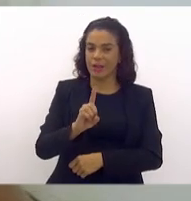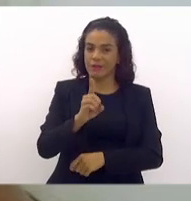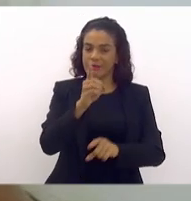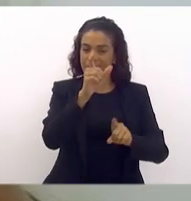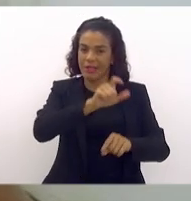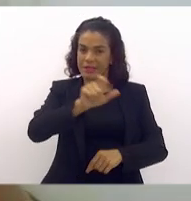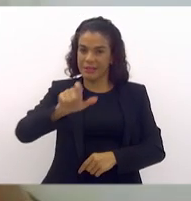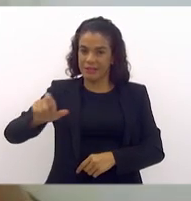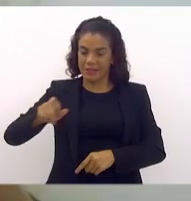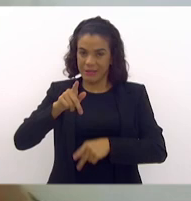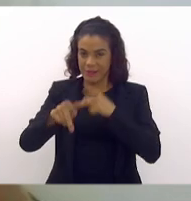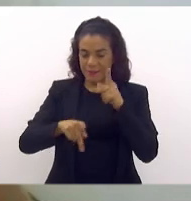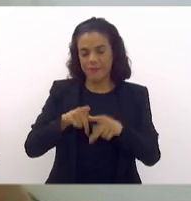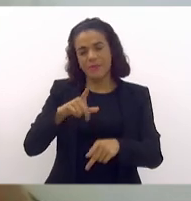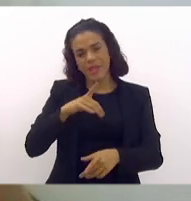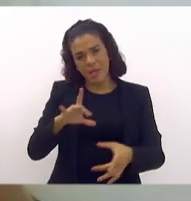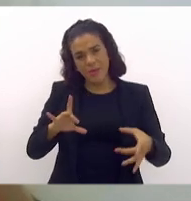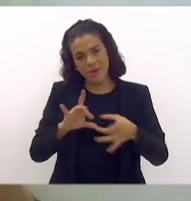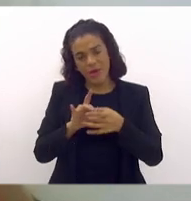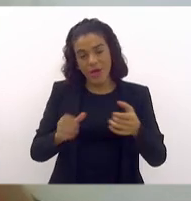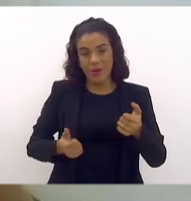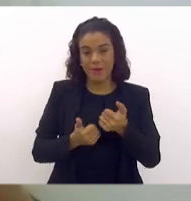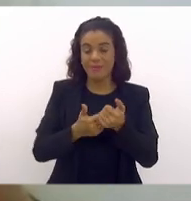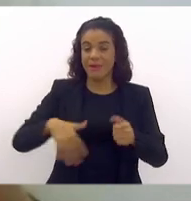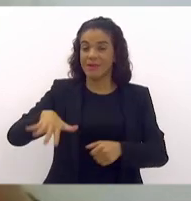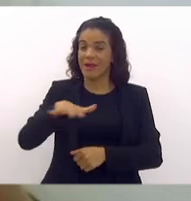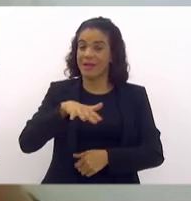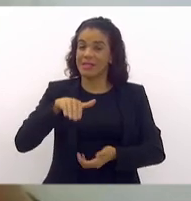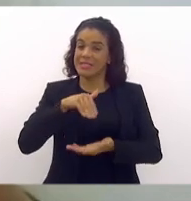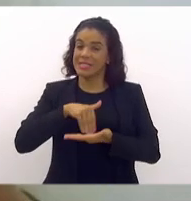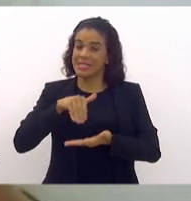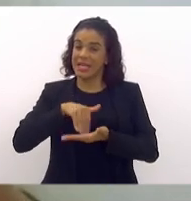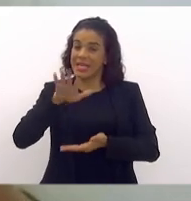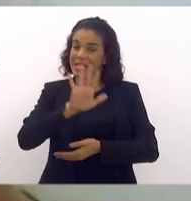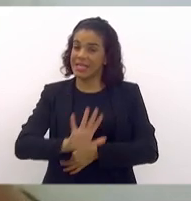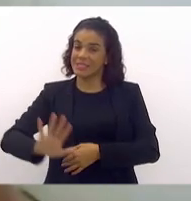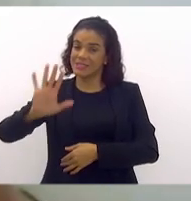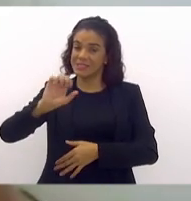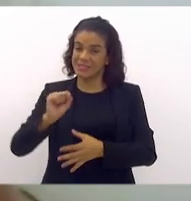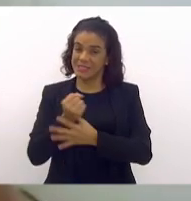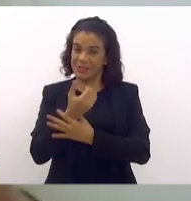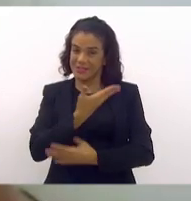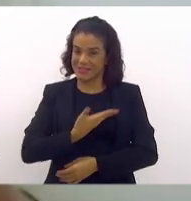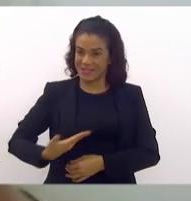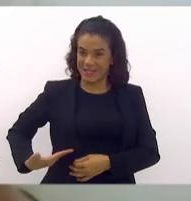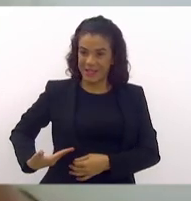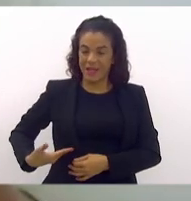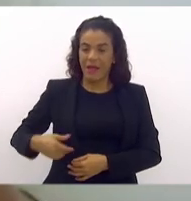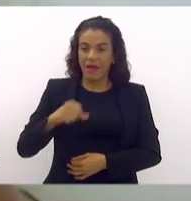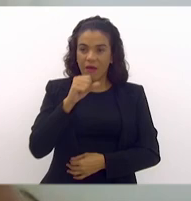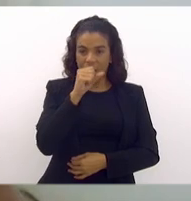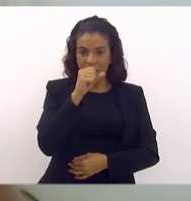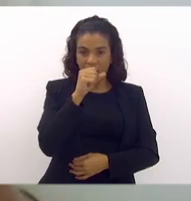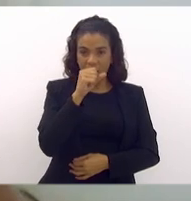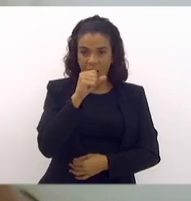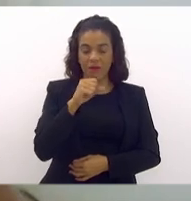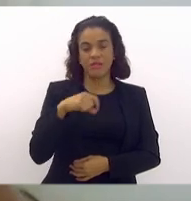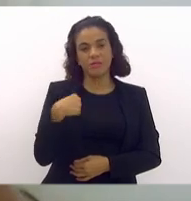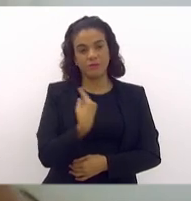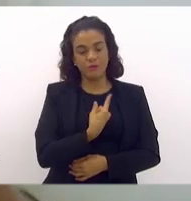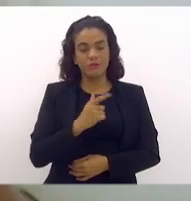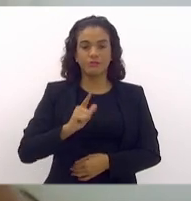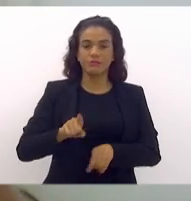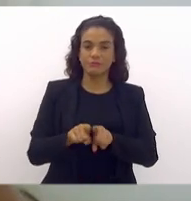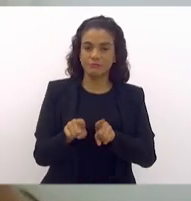tem alguma cooperação, mas é no âmbito da Secretaria Nacional de Segurança Pública. Então a gente também enfrenta